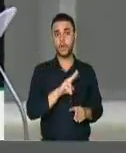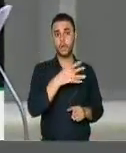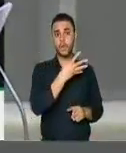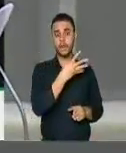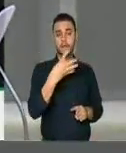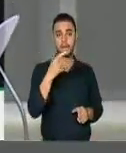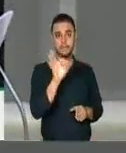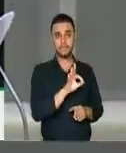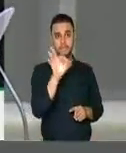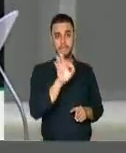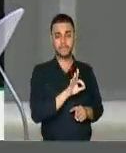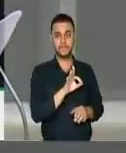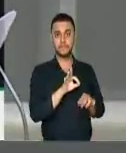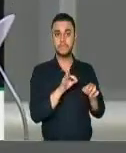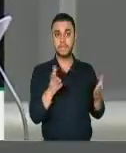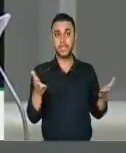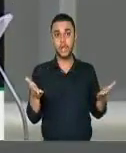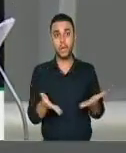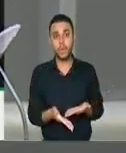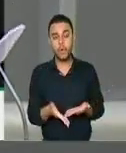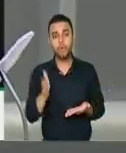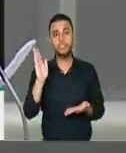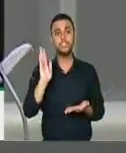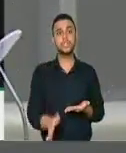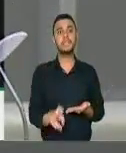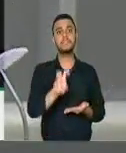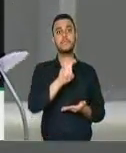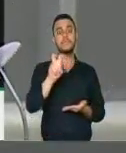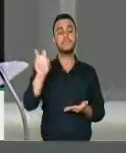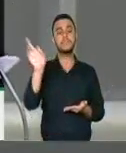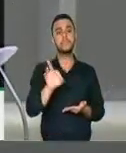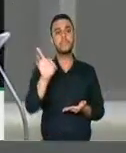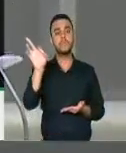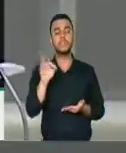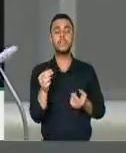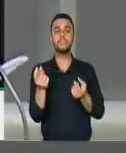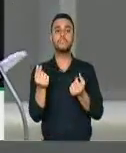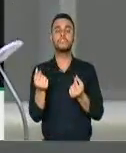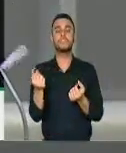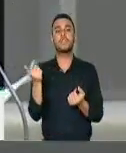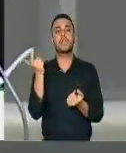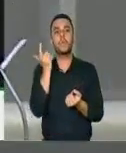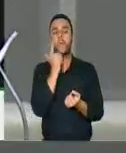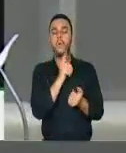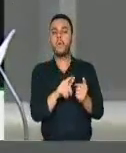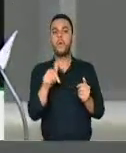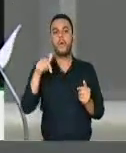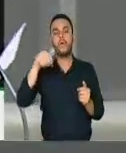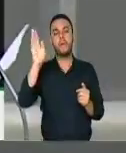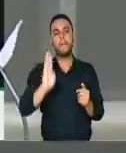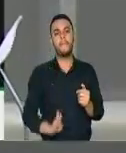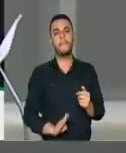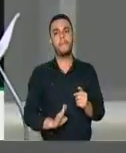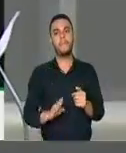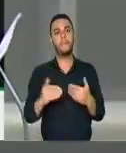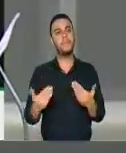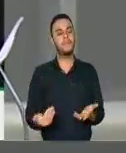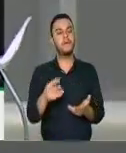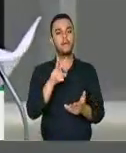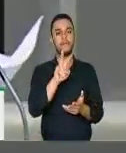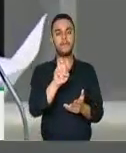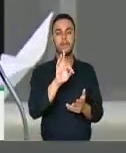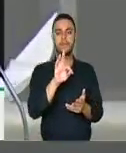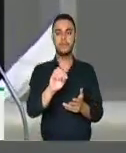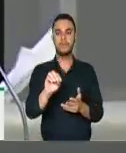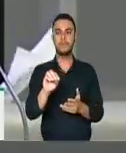44%, já alcançam 55% do orçamento. O veto da presidenta Dilma